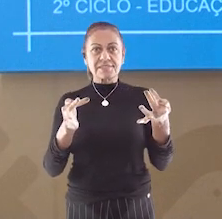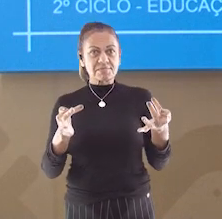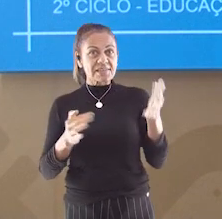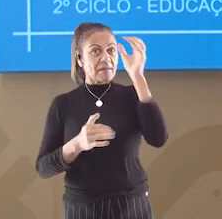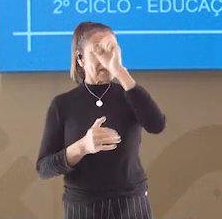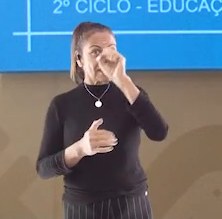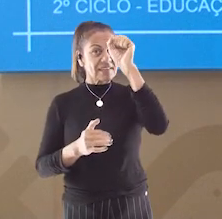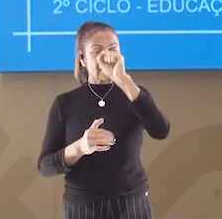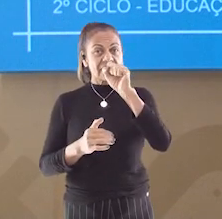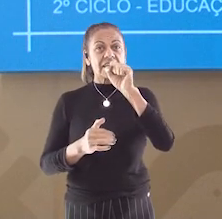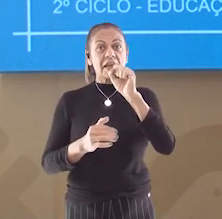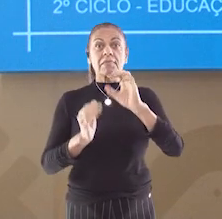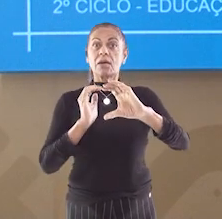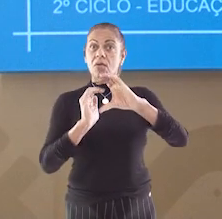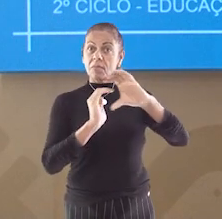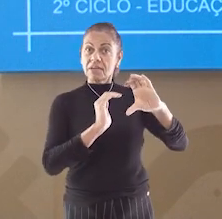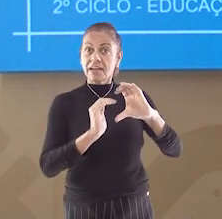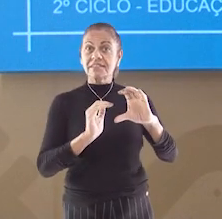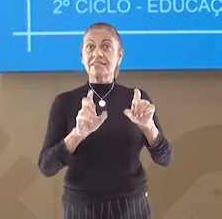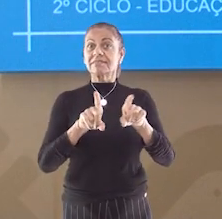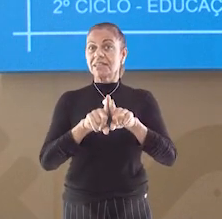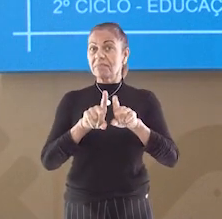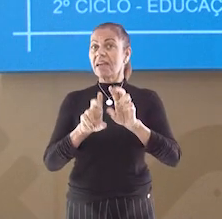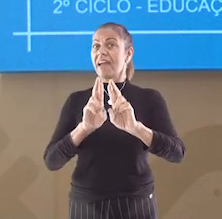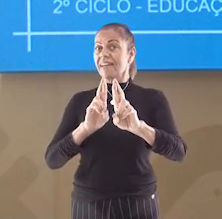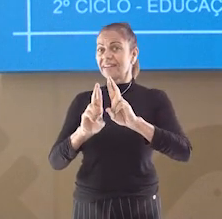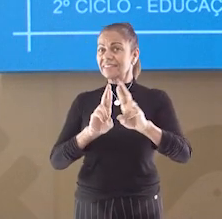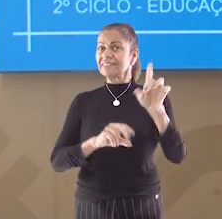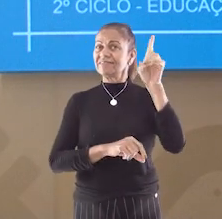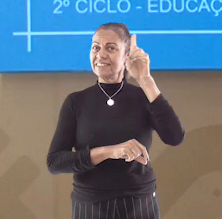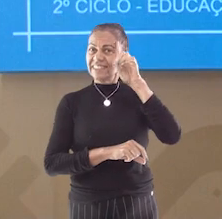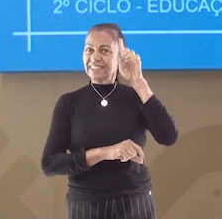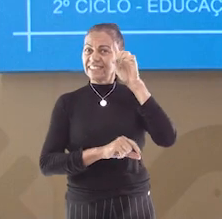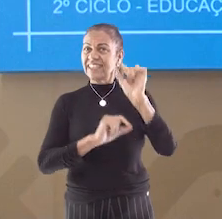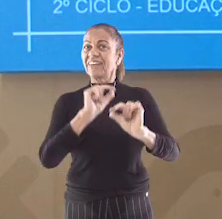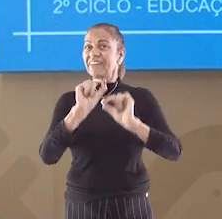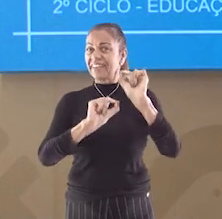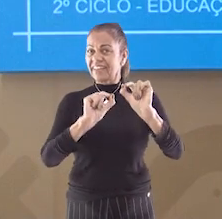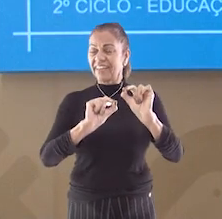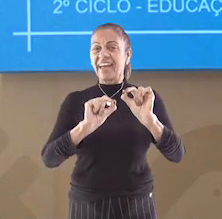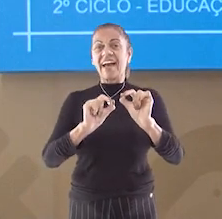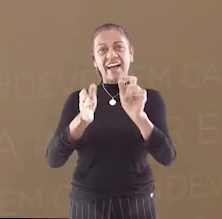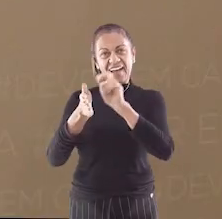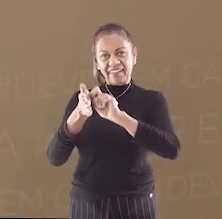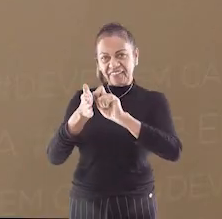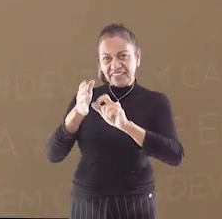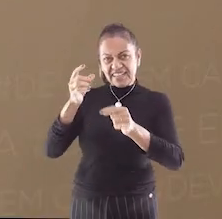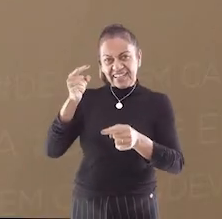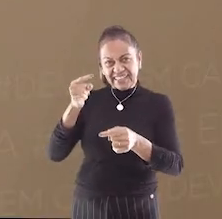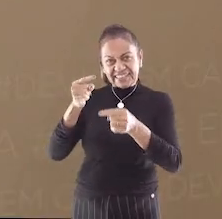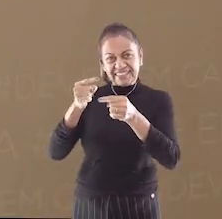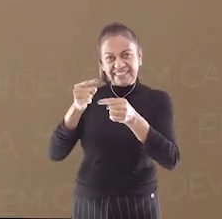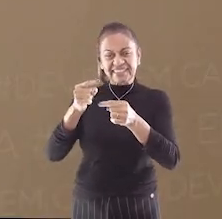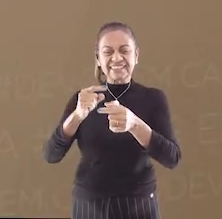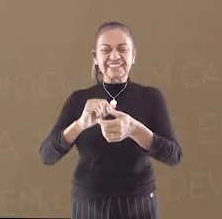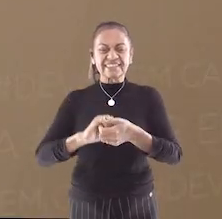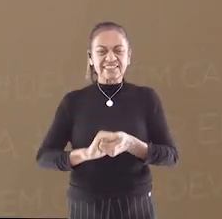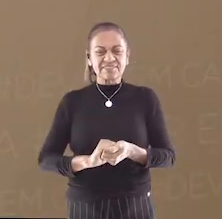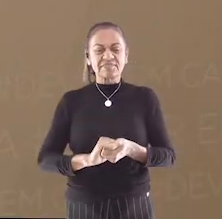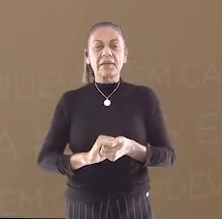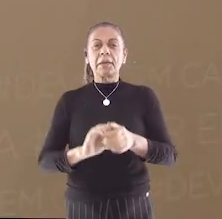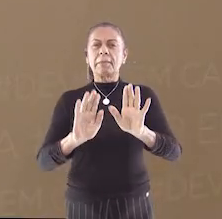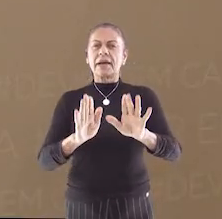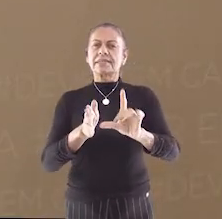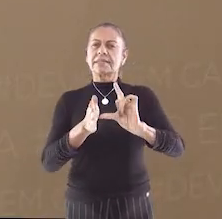nossa comunicação e também nas nossas relações do dia a dia, que é o bilhete. Mas, antes da